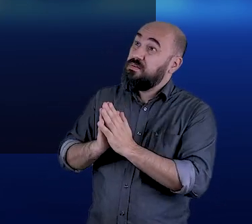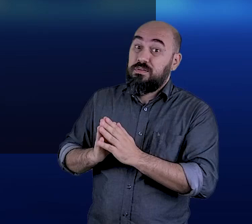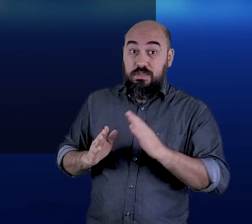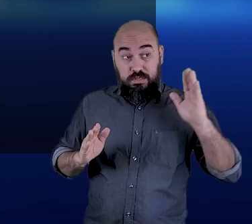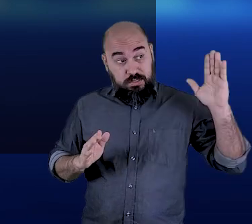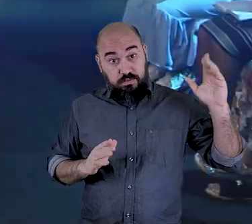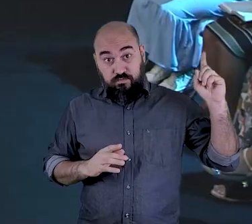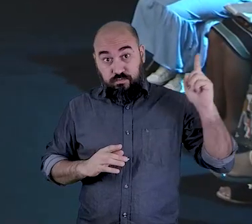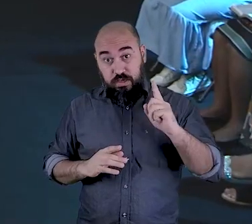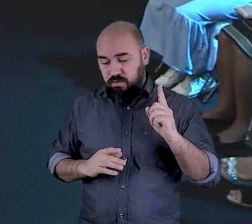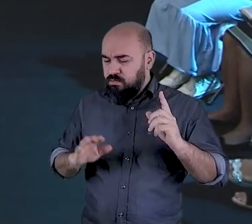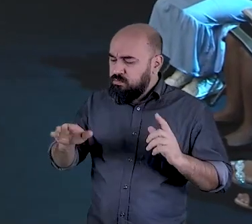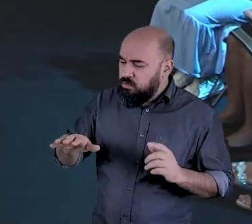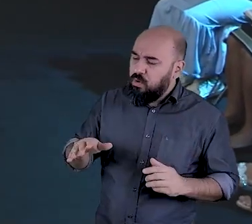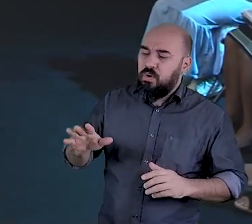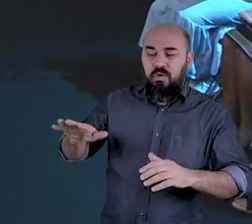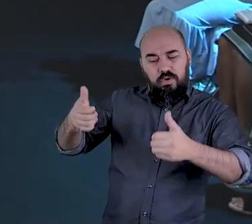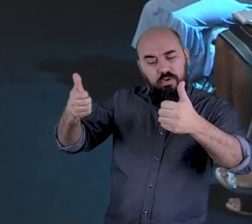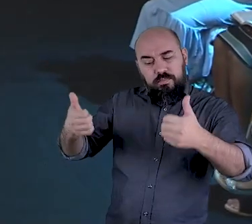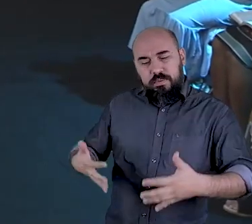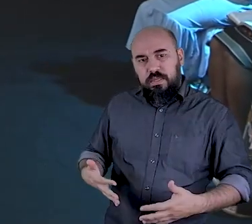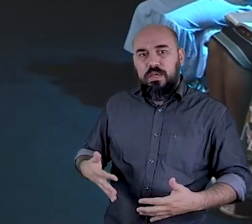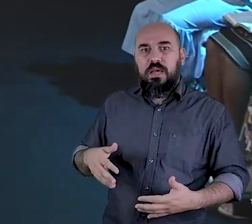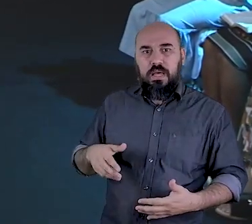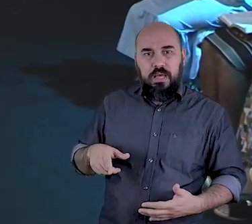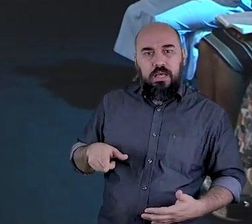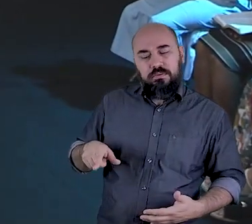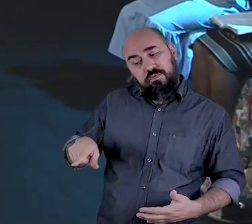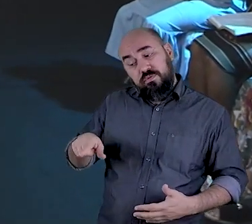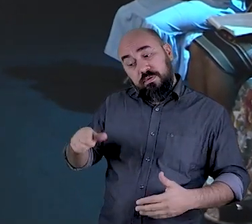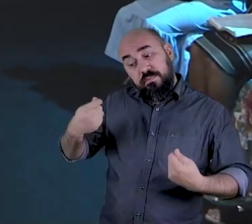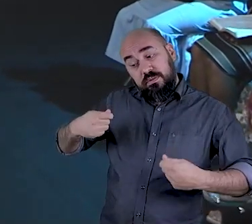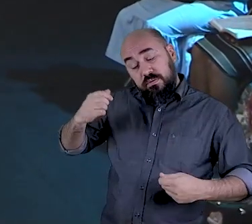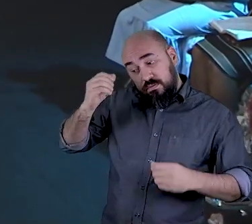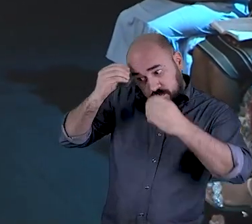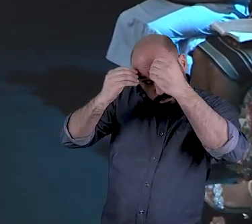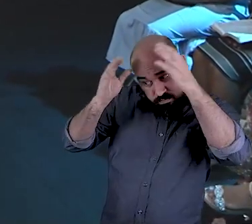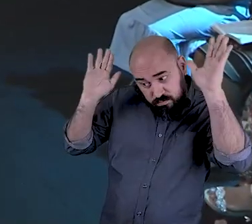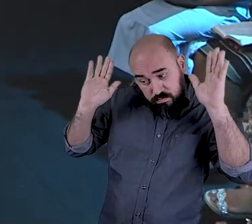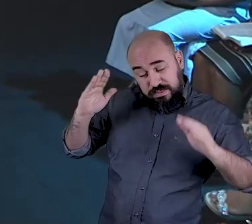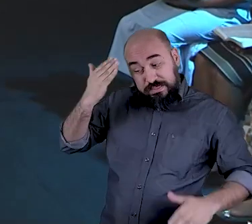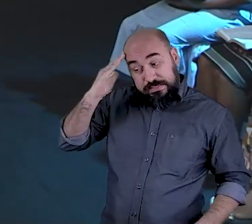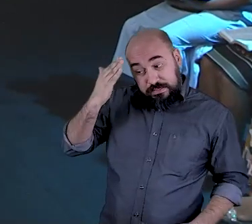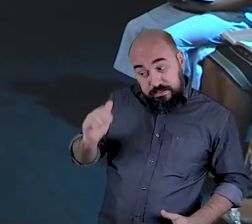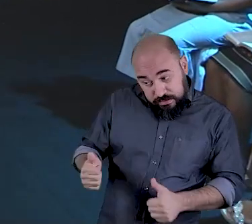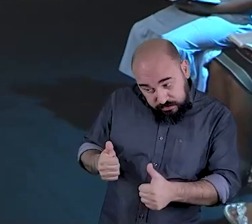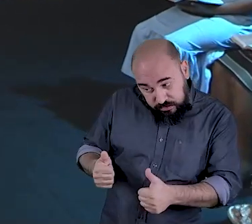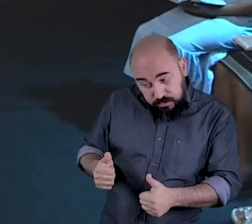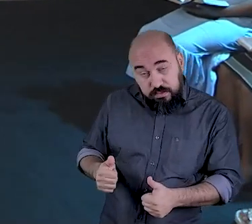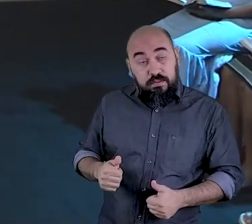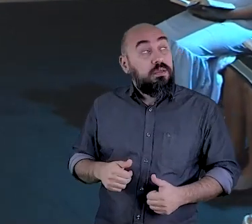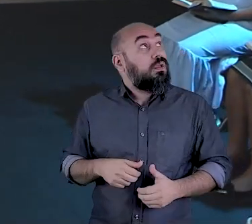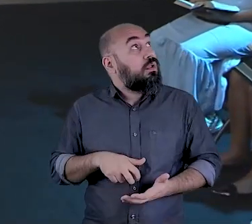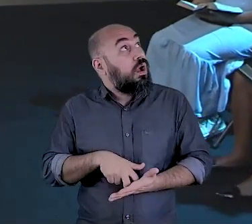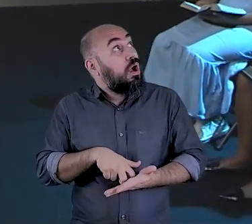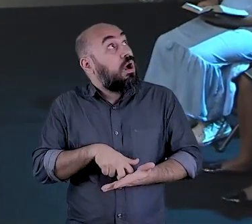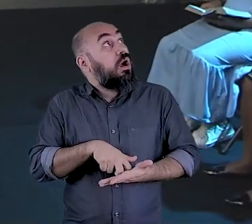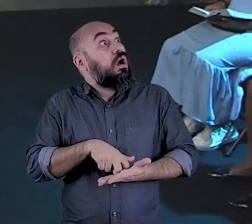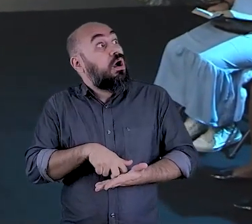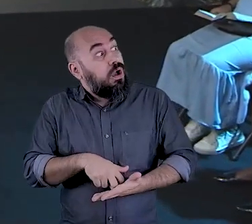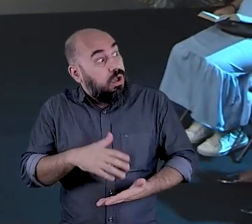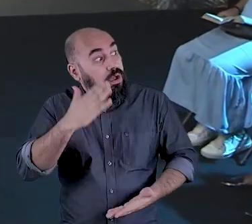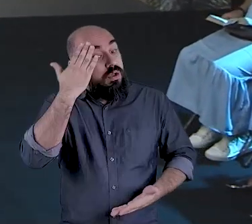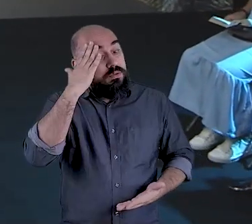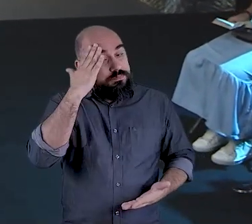a visão aqui são palavras do anjo Gabriel quando nós nos ajoelhamos para